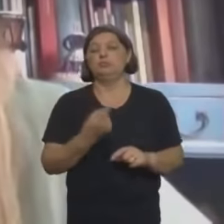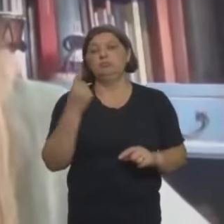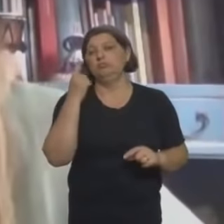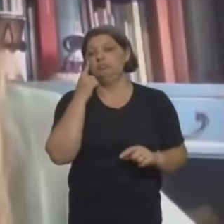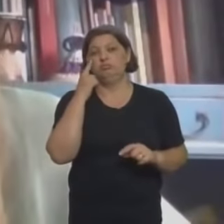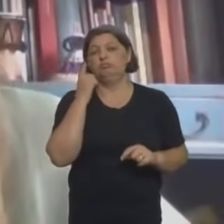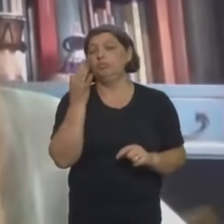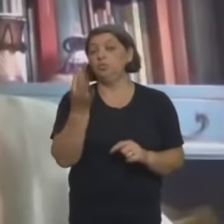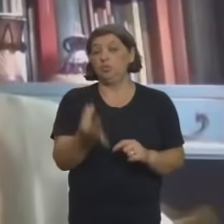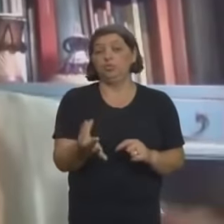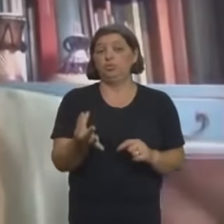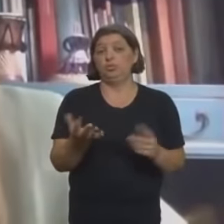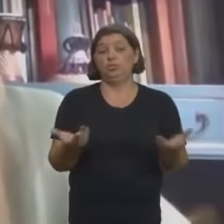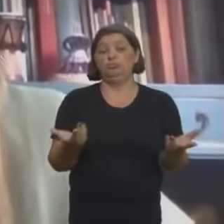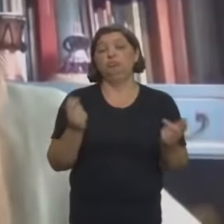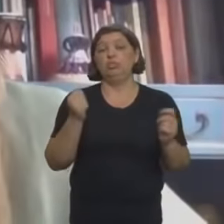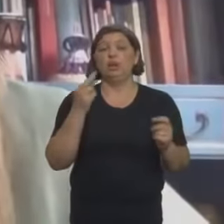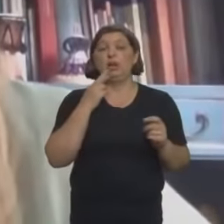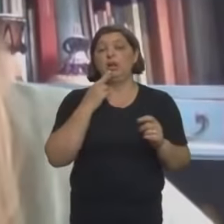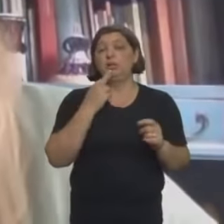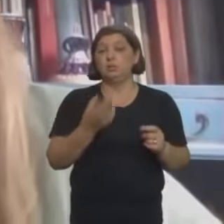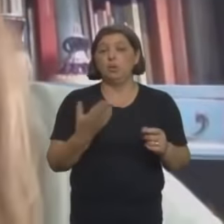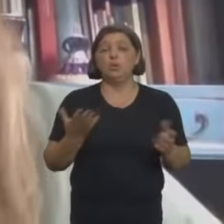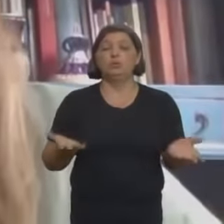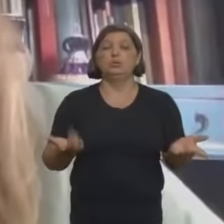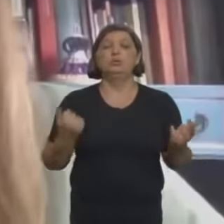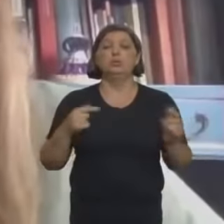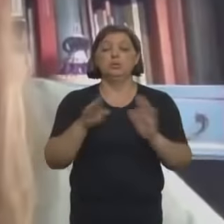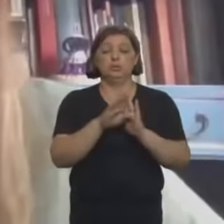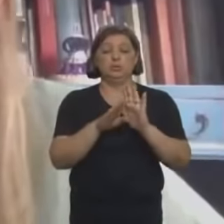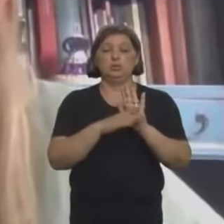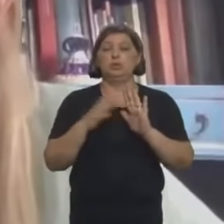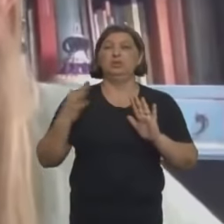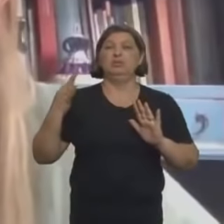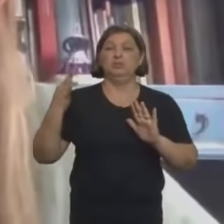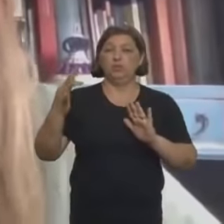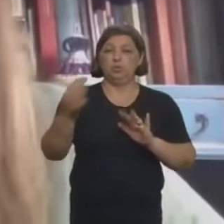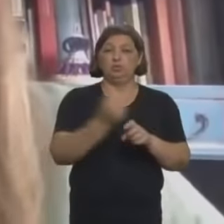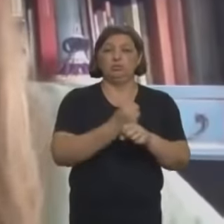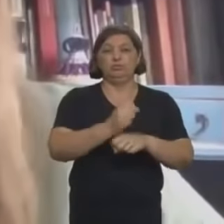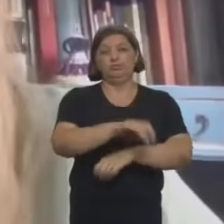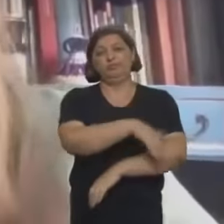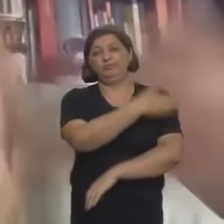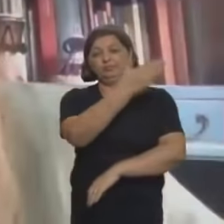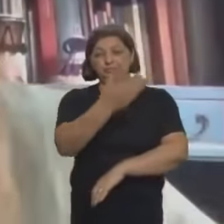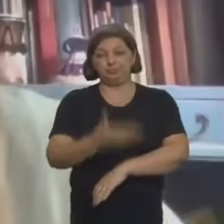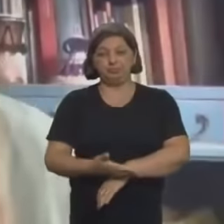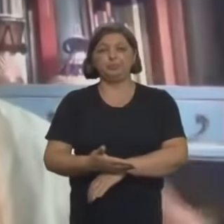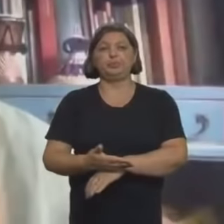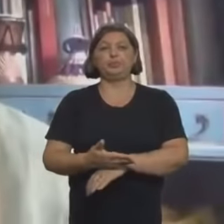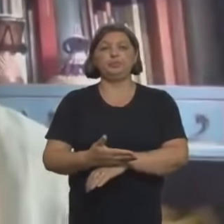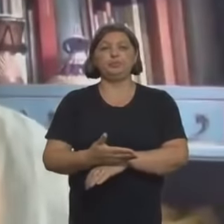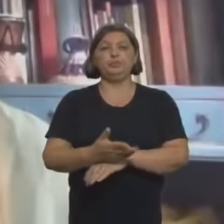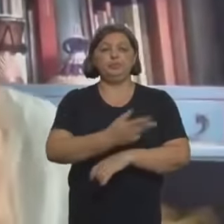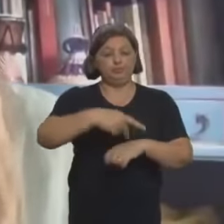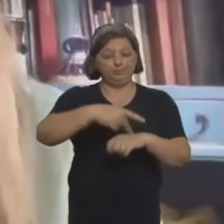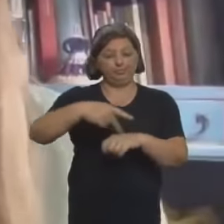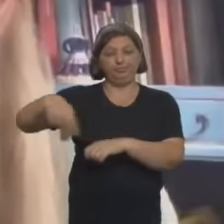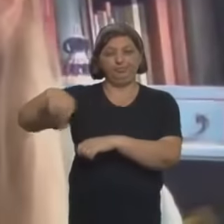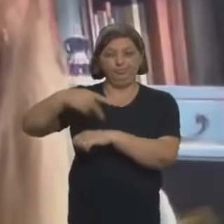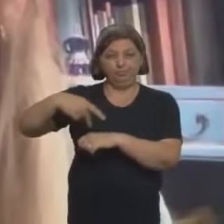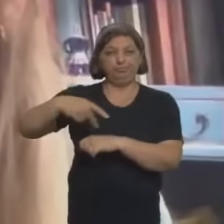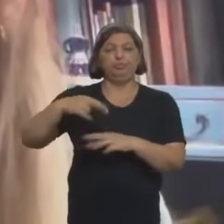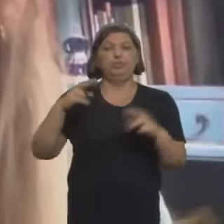né? O que a gente espera de resultado? O que esse programa, né, ao longo desses anos, trabalhando em todos esses países, trabalhando